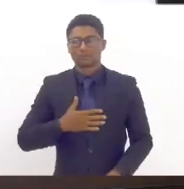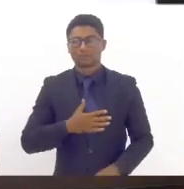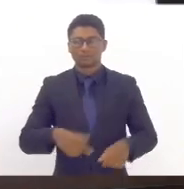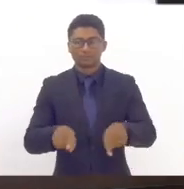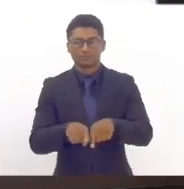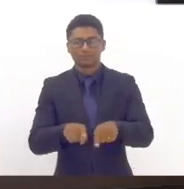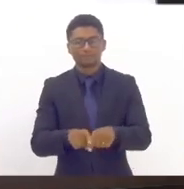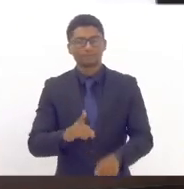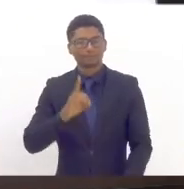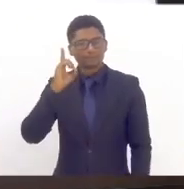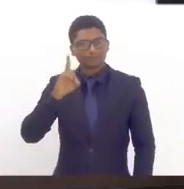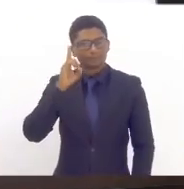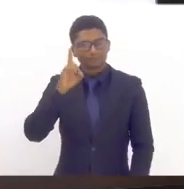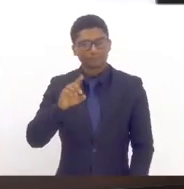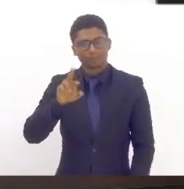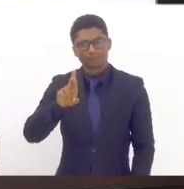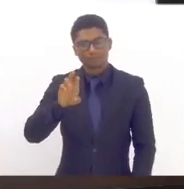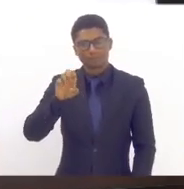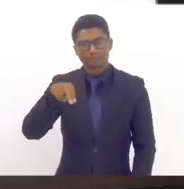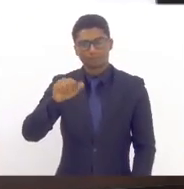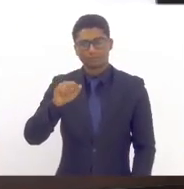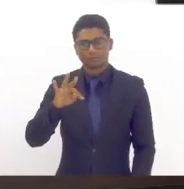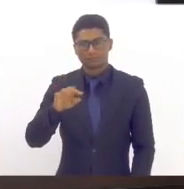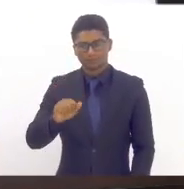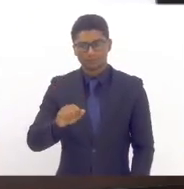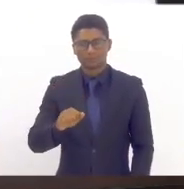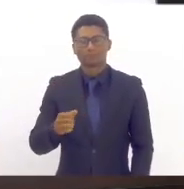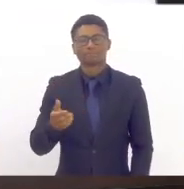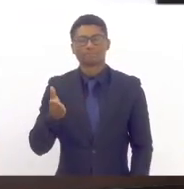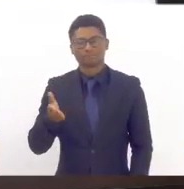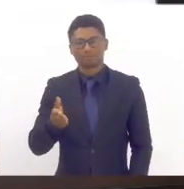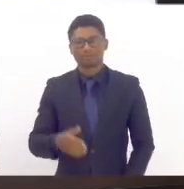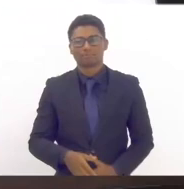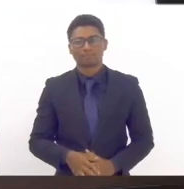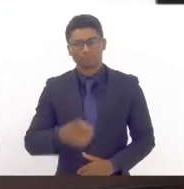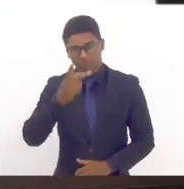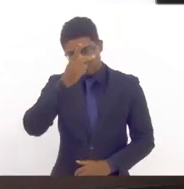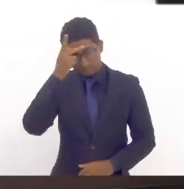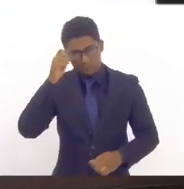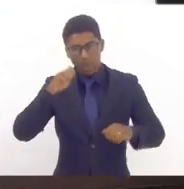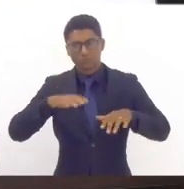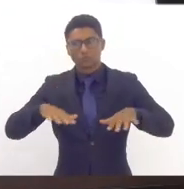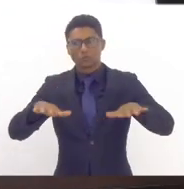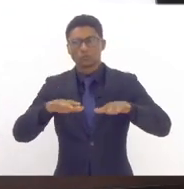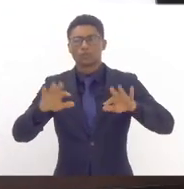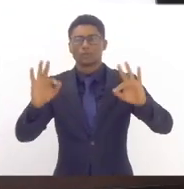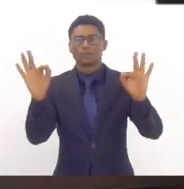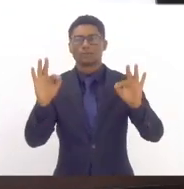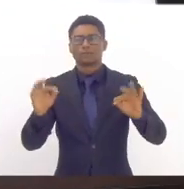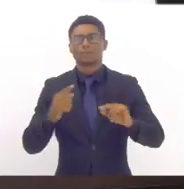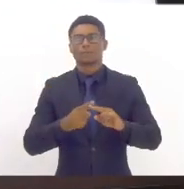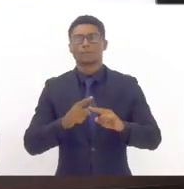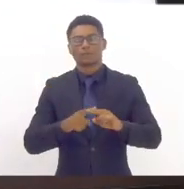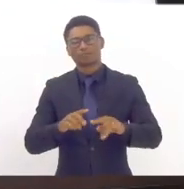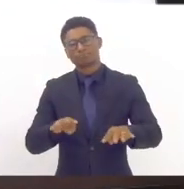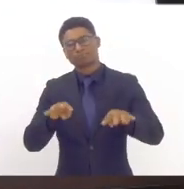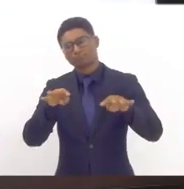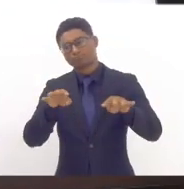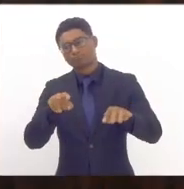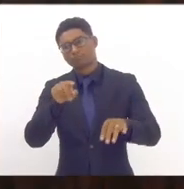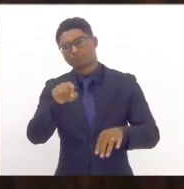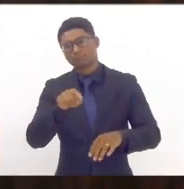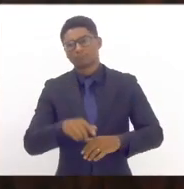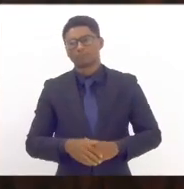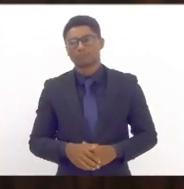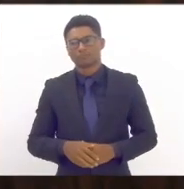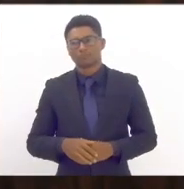Souza, que virou um mito, né? Assim, as pessoas ficam felizes quando te veem, e você é uma pessoa